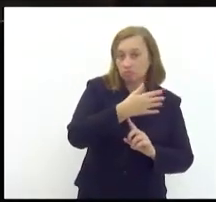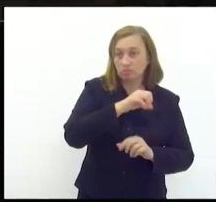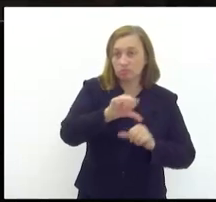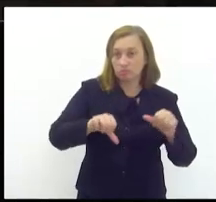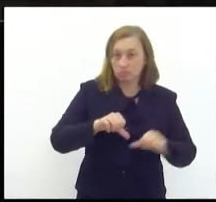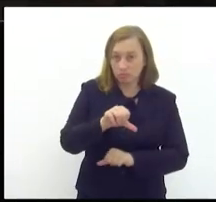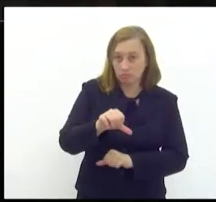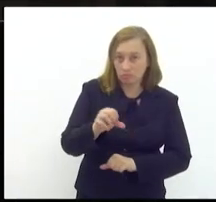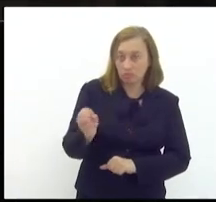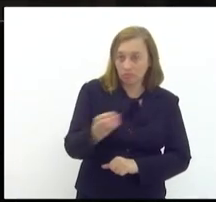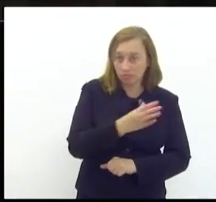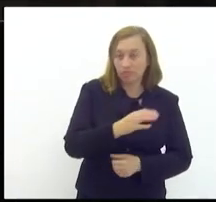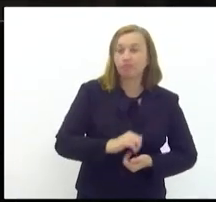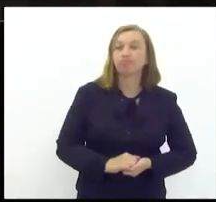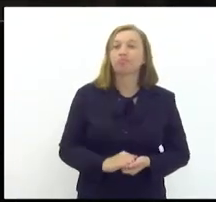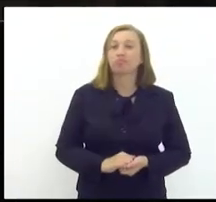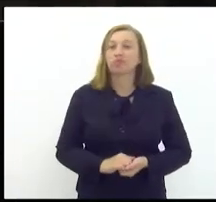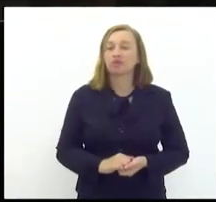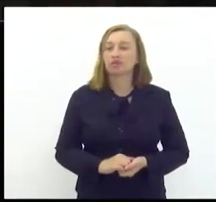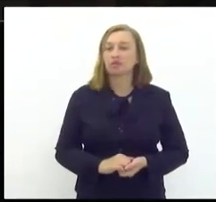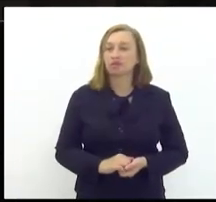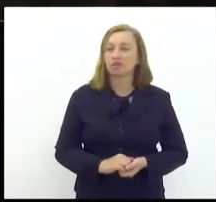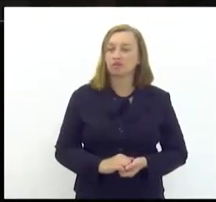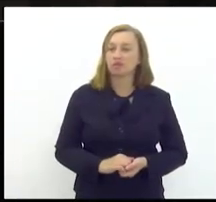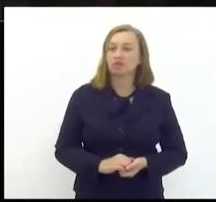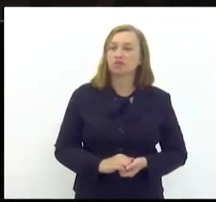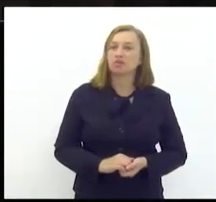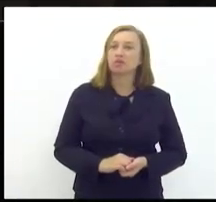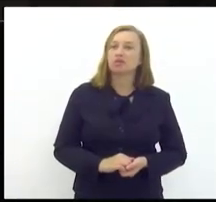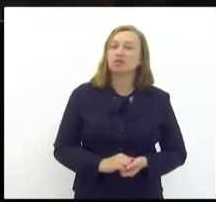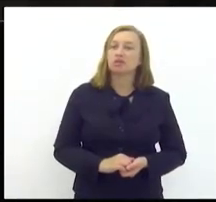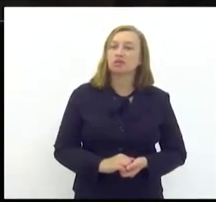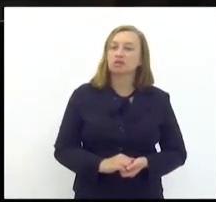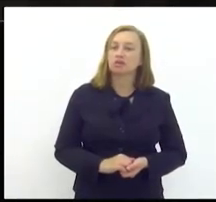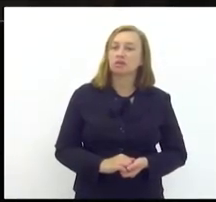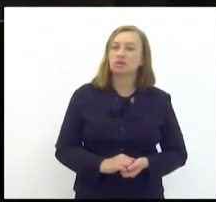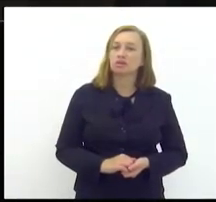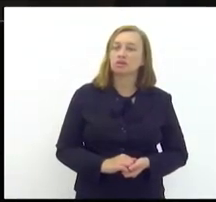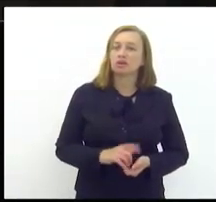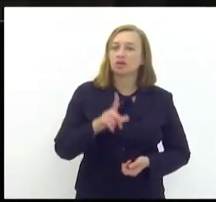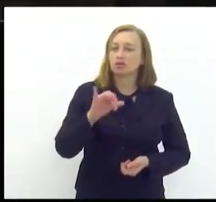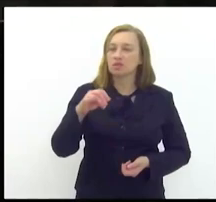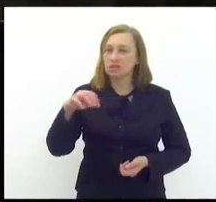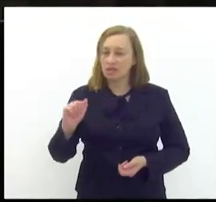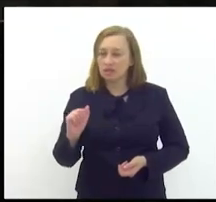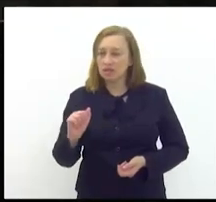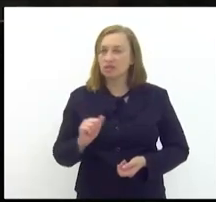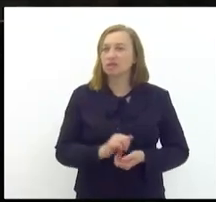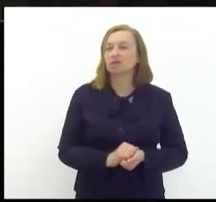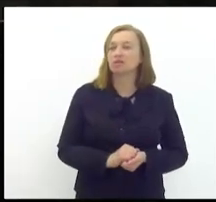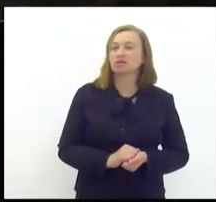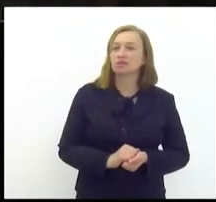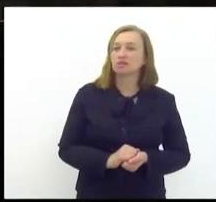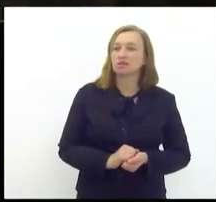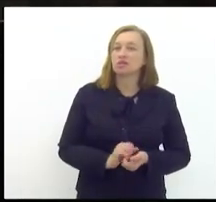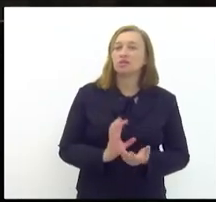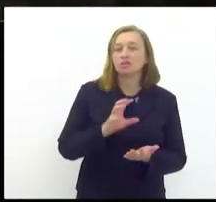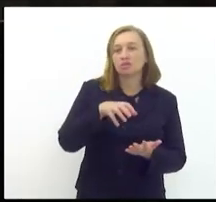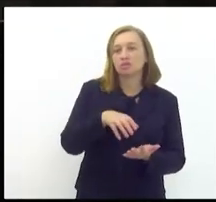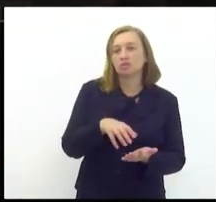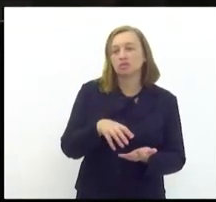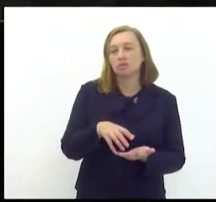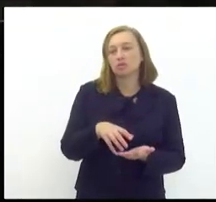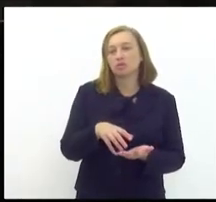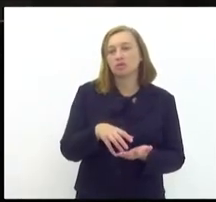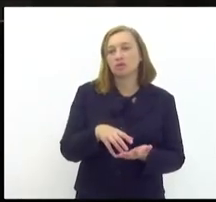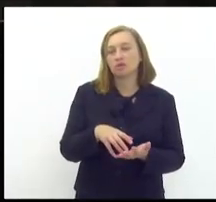que é encabeçado dirigido pela Luciana está empenhado em ter no centro da sua agenda